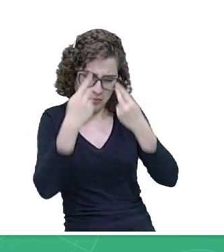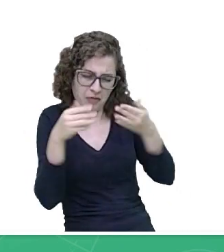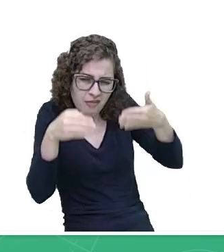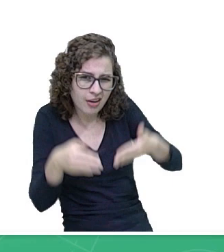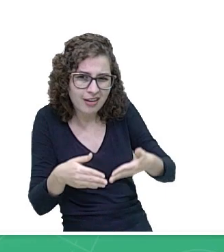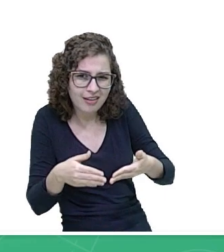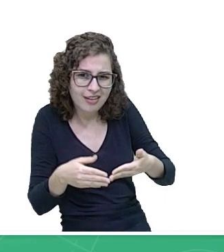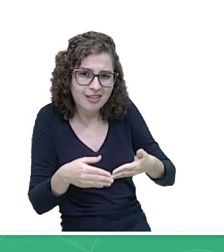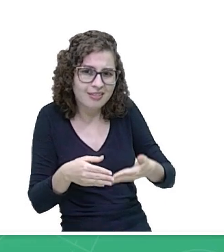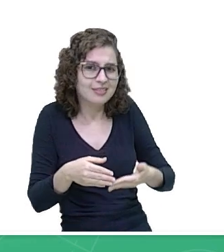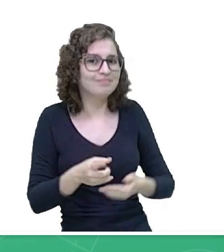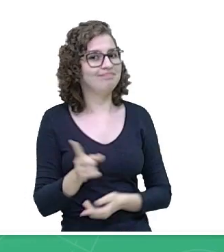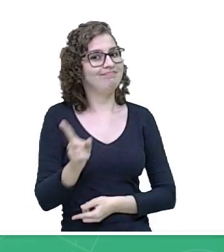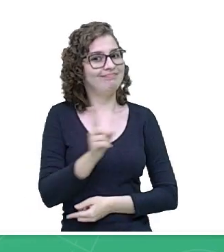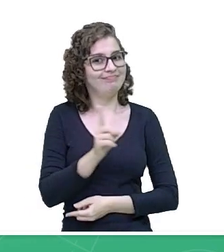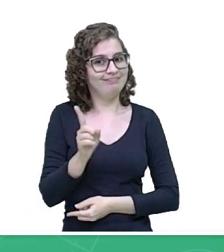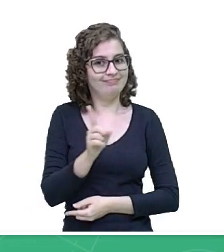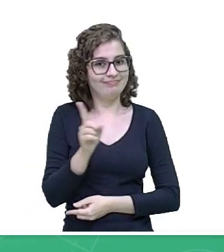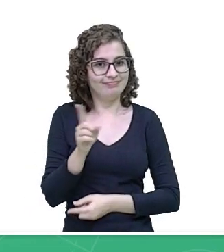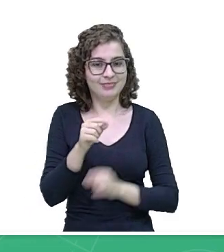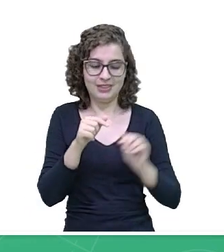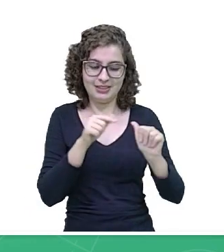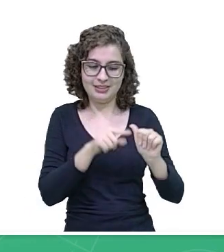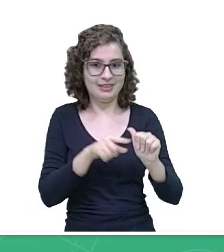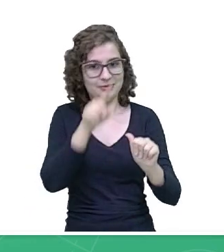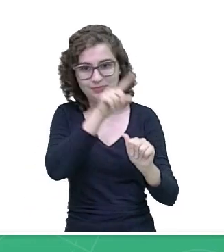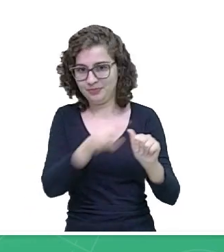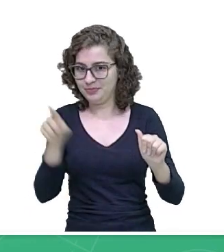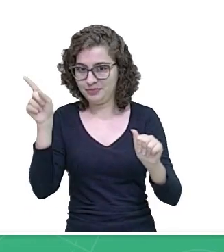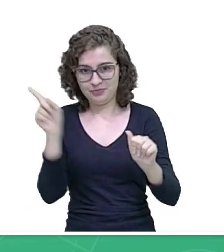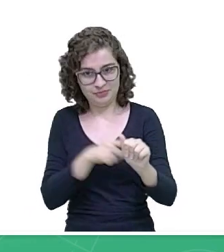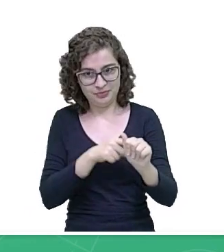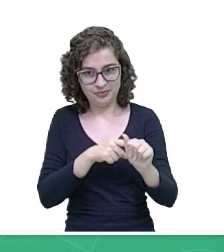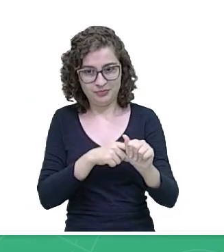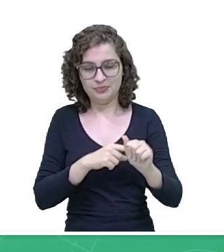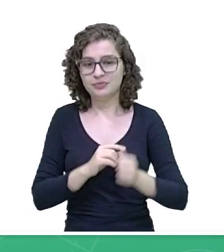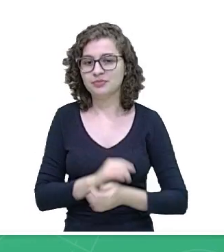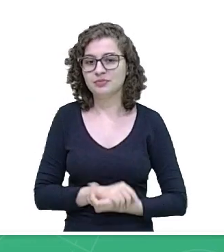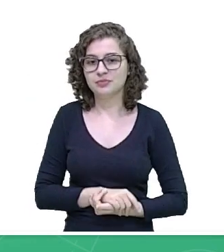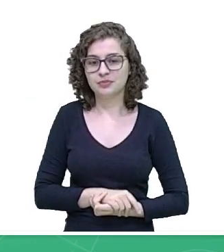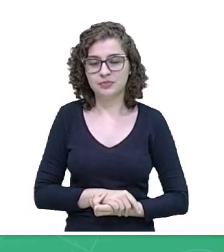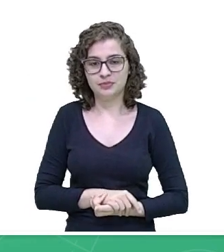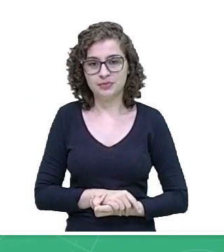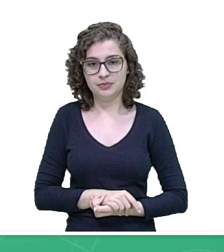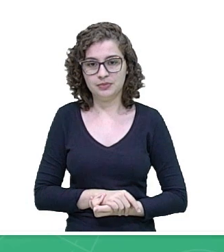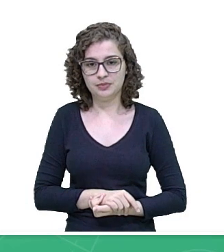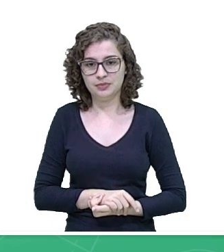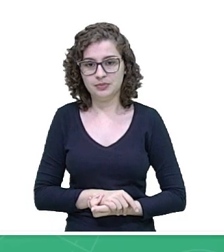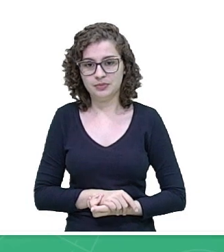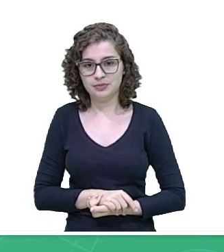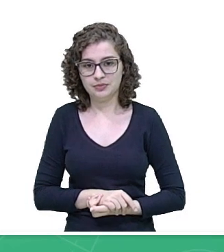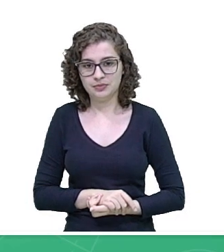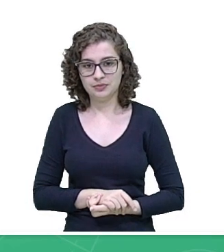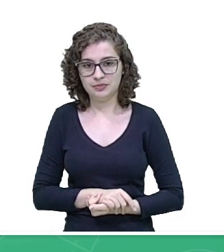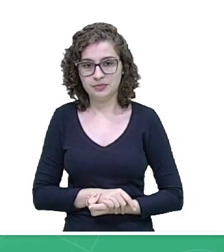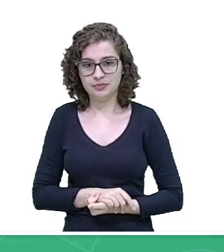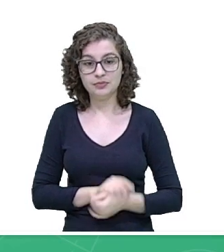voltados? Não, não é verdade. Então, vamos marcar um errado aqui? Não está correto. Vamos à letra